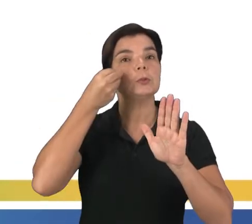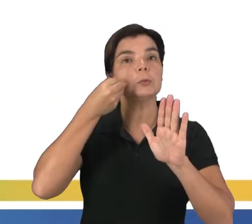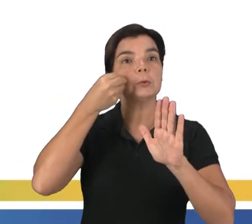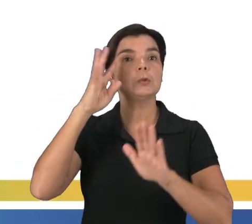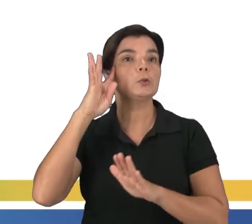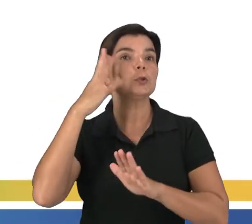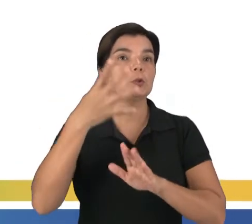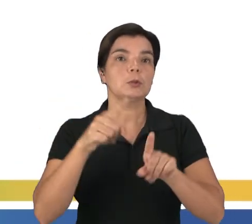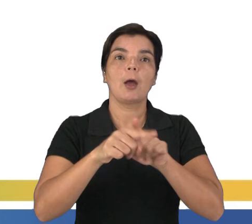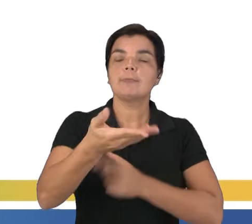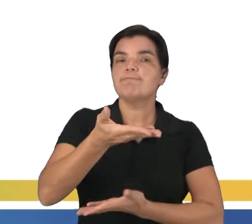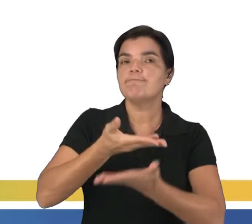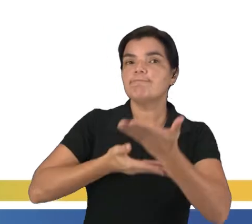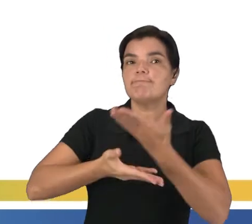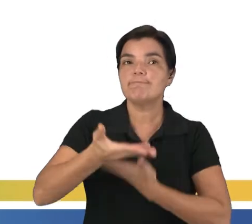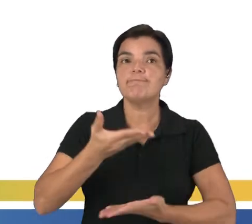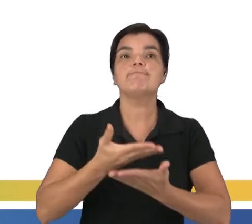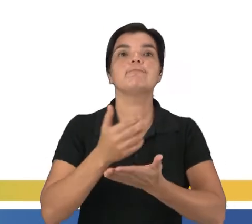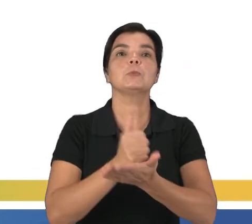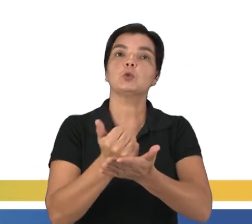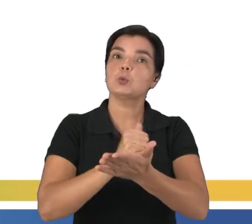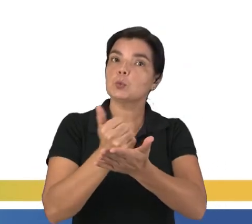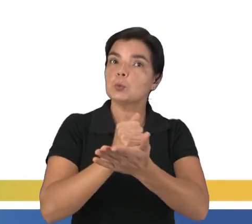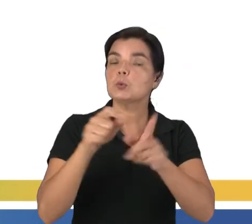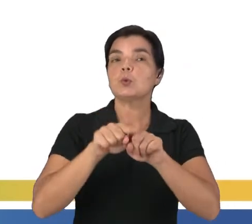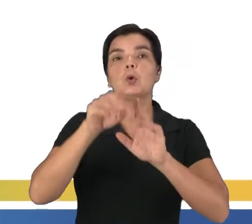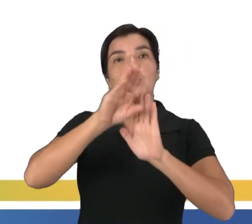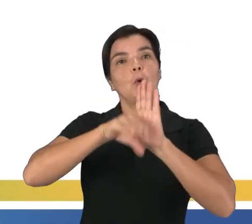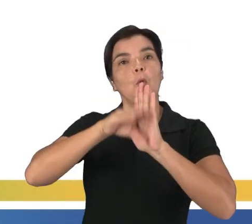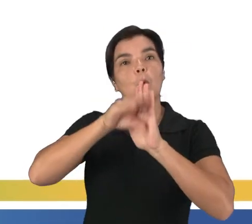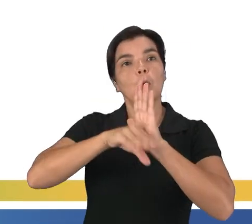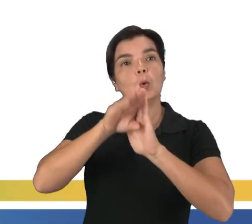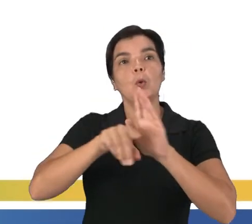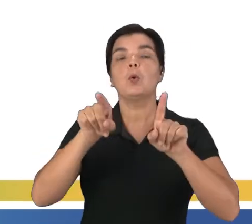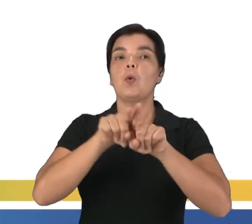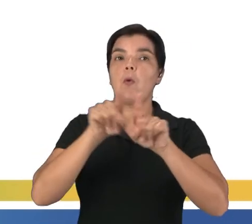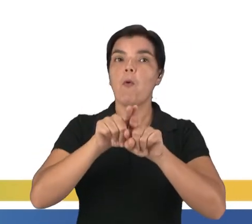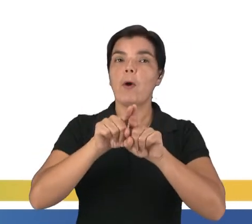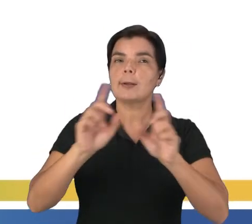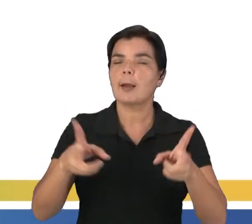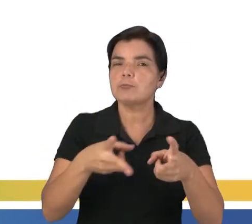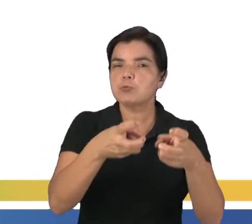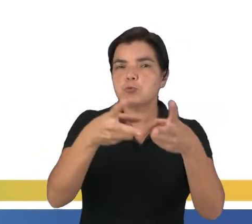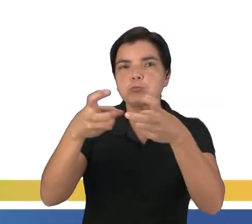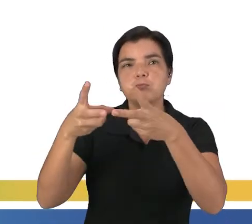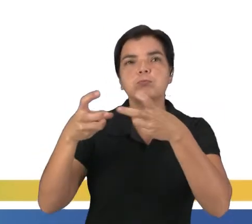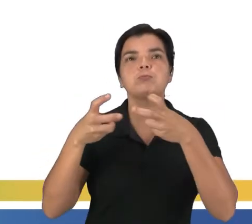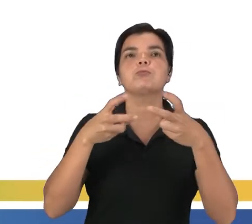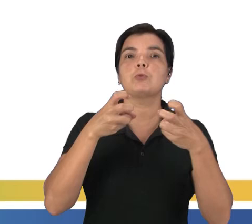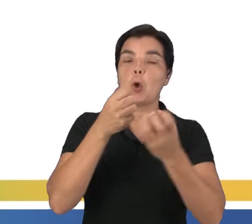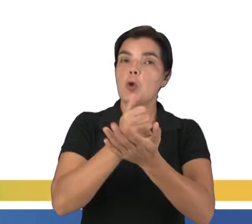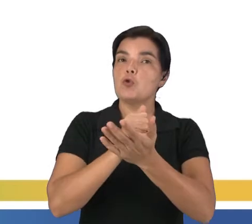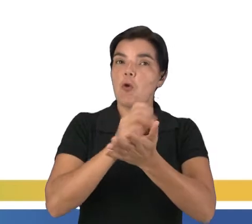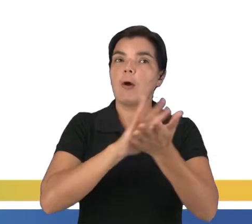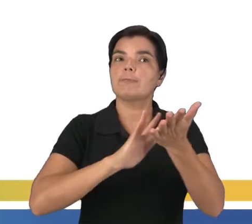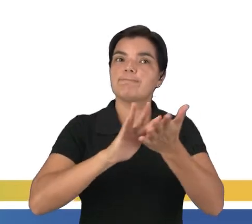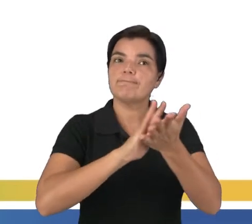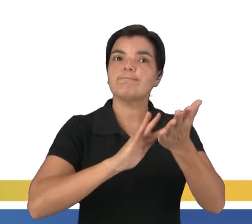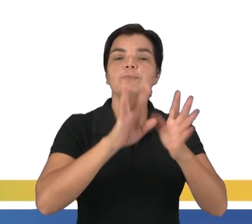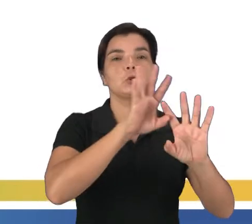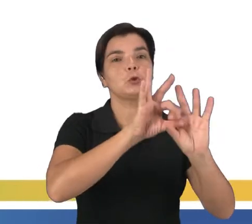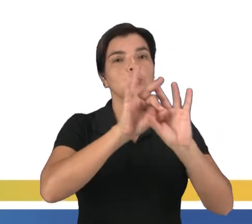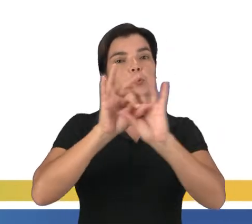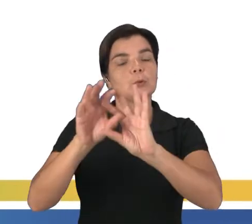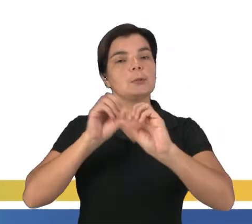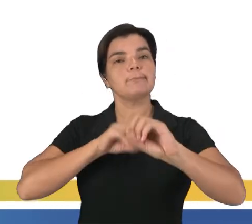e, sobretudo, as possibilidades oferecidas, experiências e resultados de interação com jogos e conteúdos